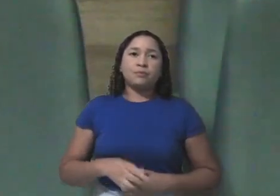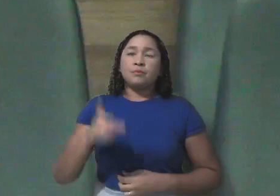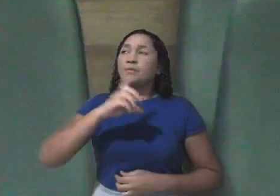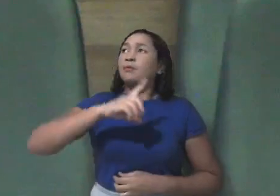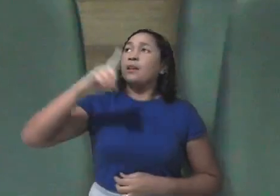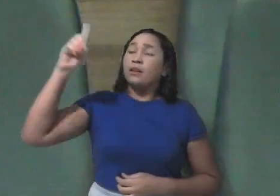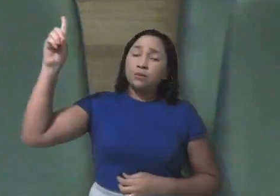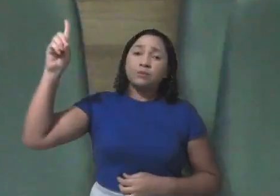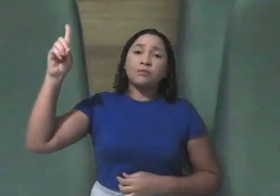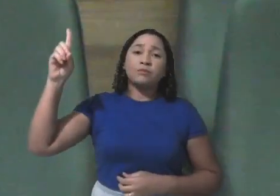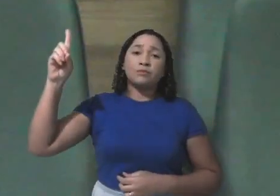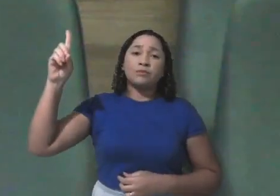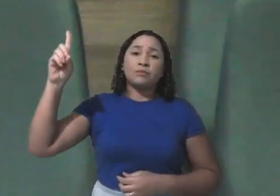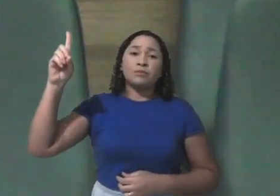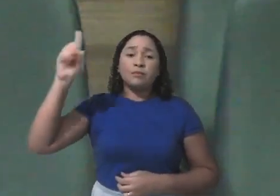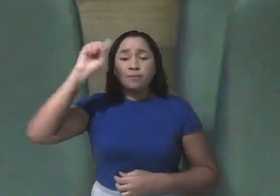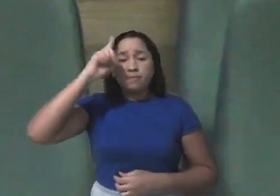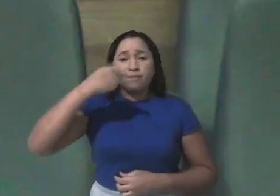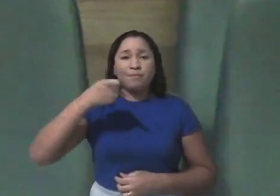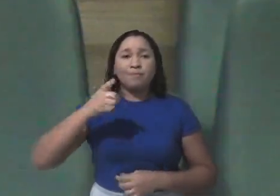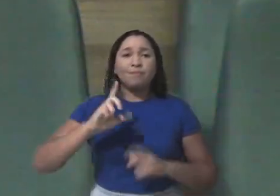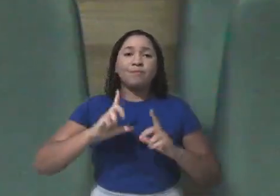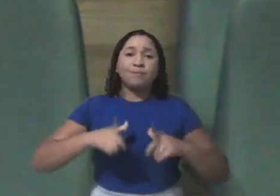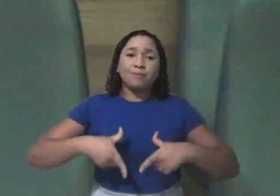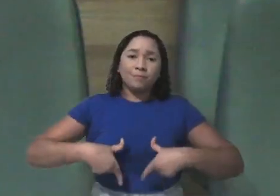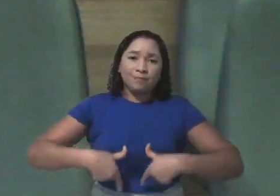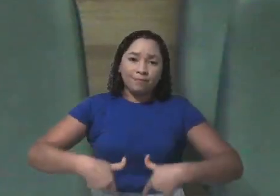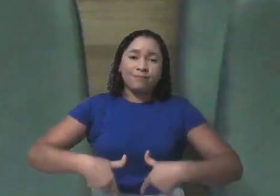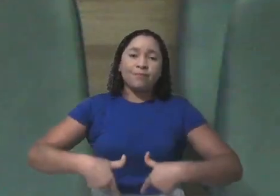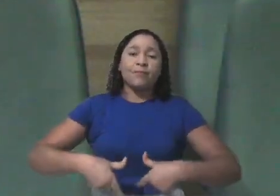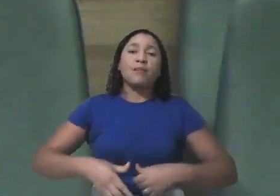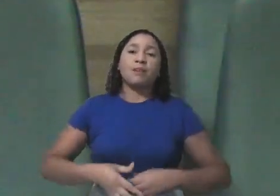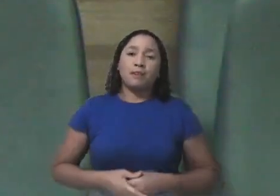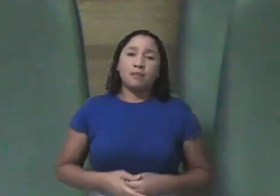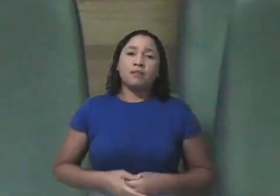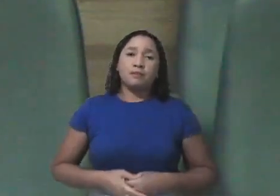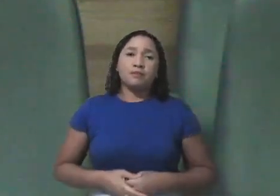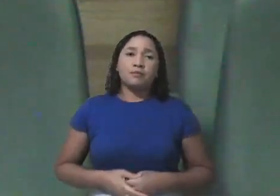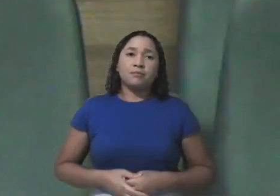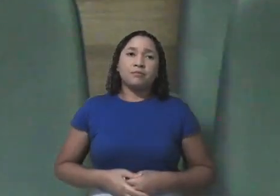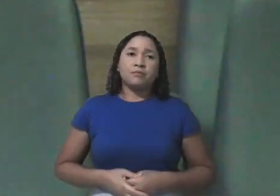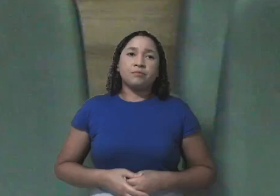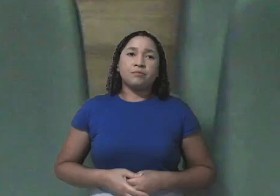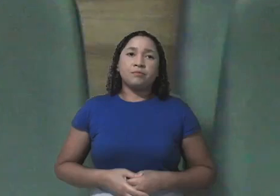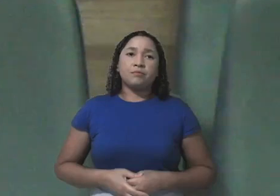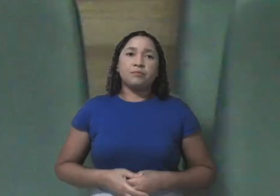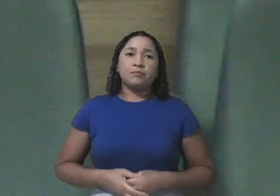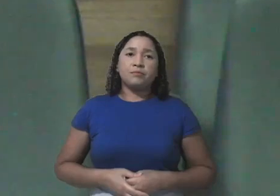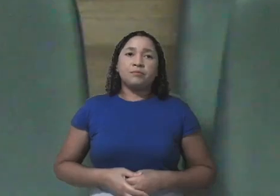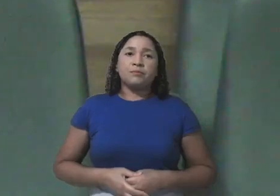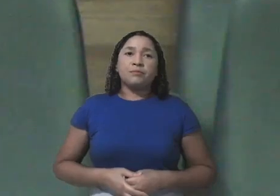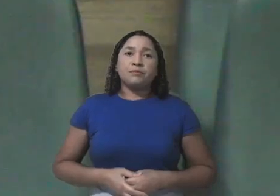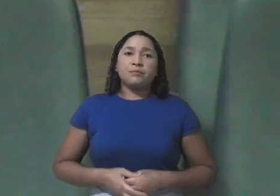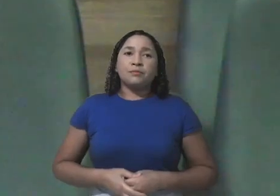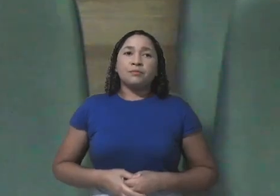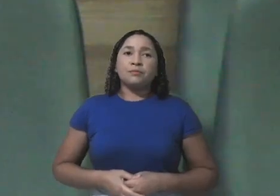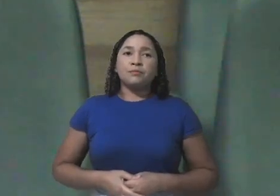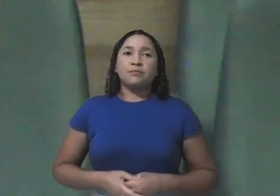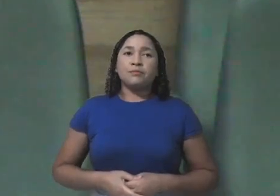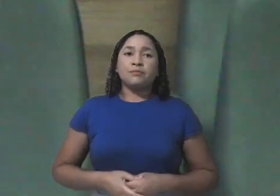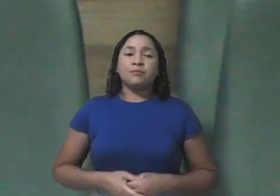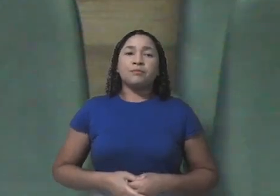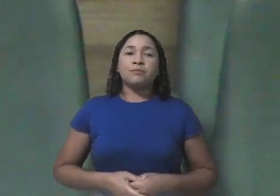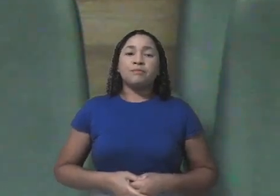Israel, para que o templo volte a funcionar conforme Deus determinou, conforme a